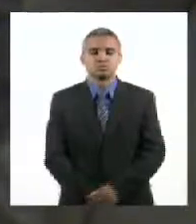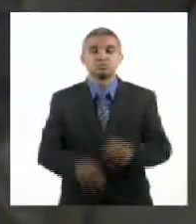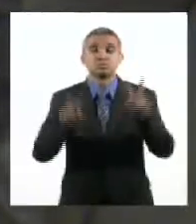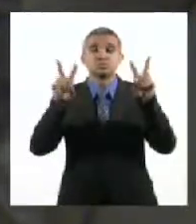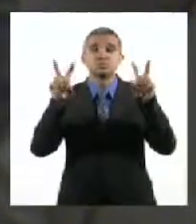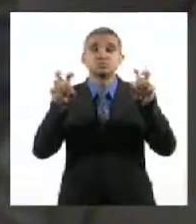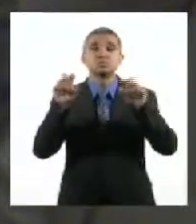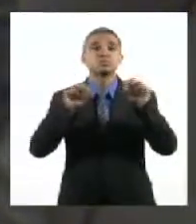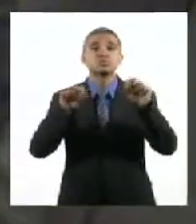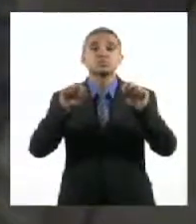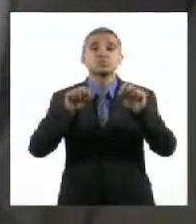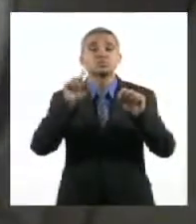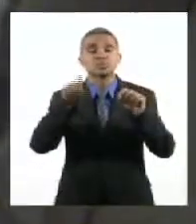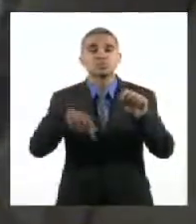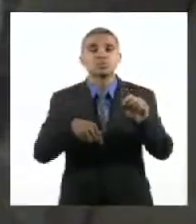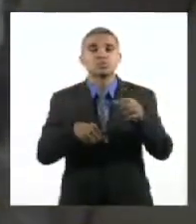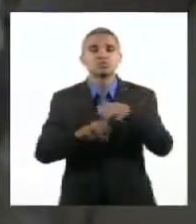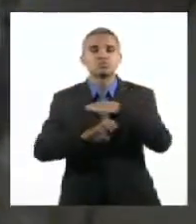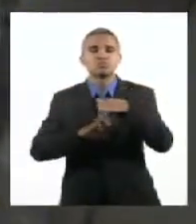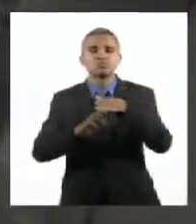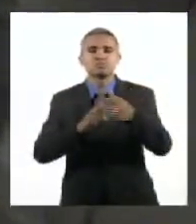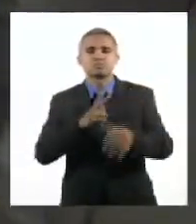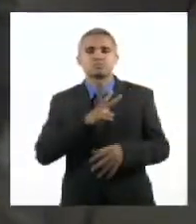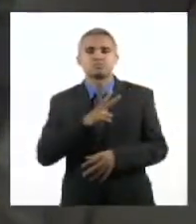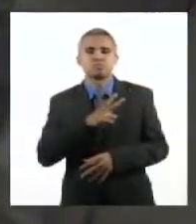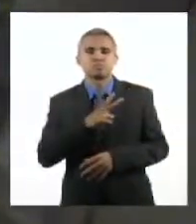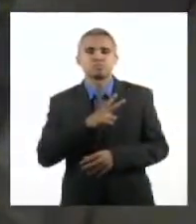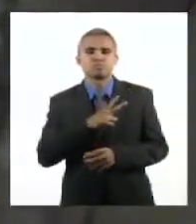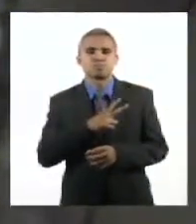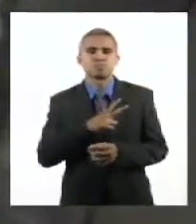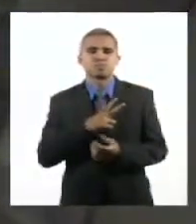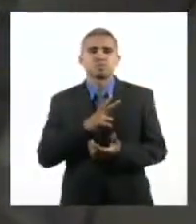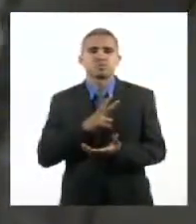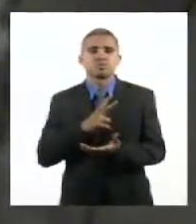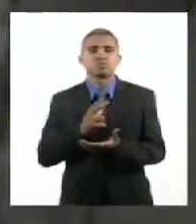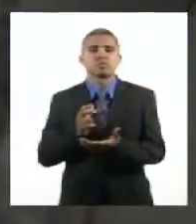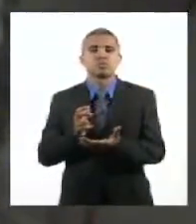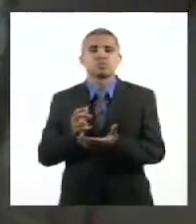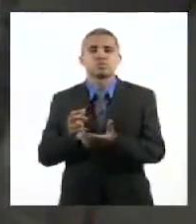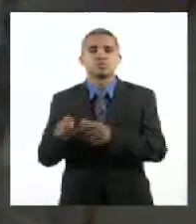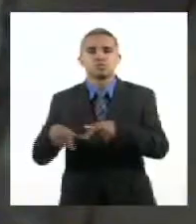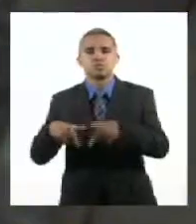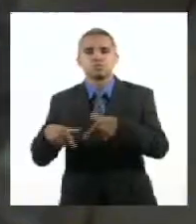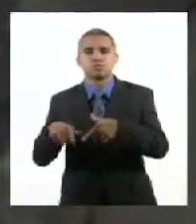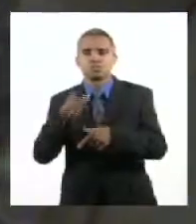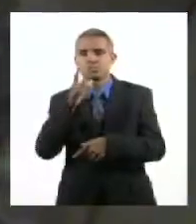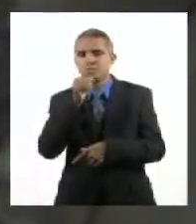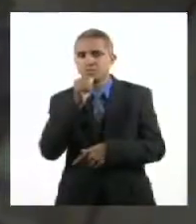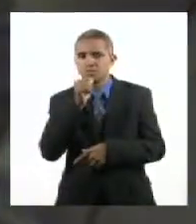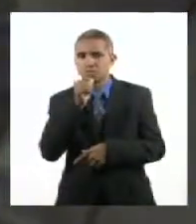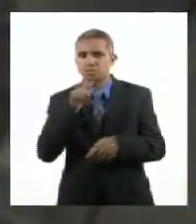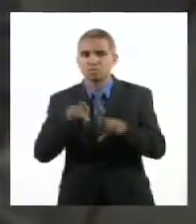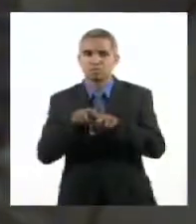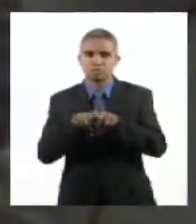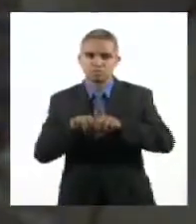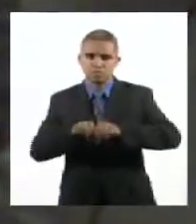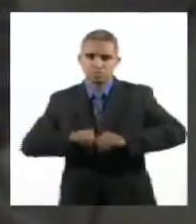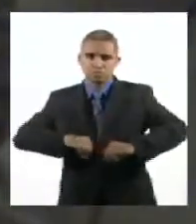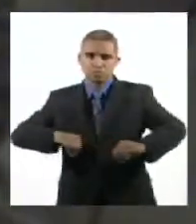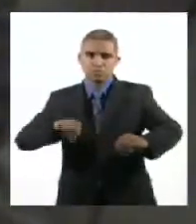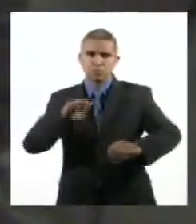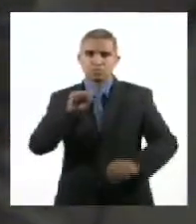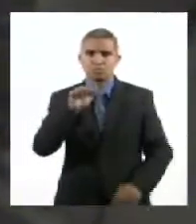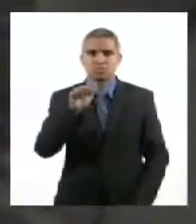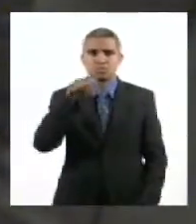de privatização dos sistemas de abastecimento de água e saneamento nos municípios do